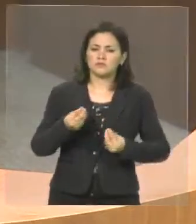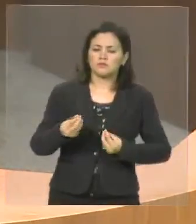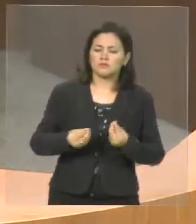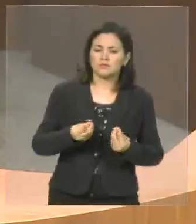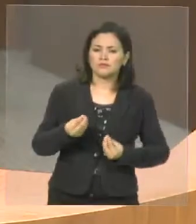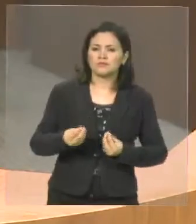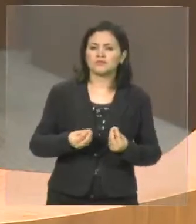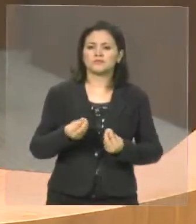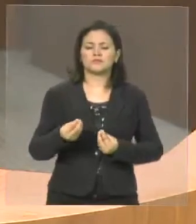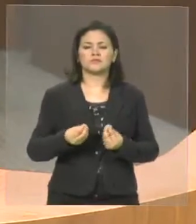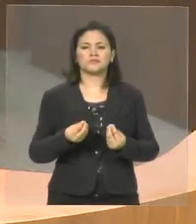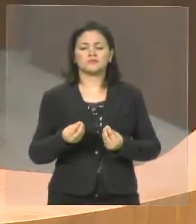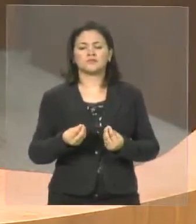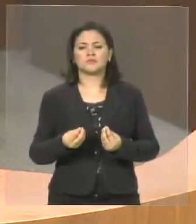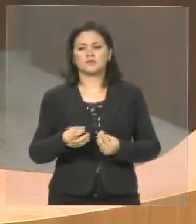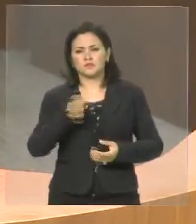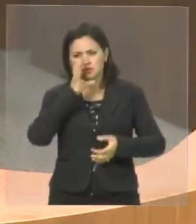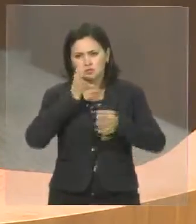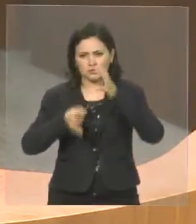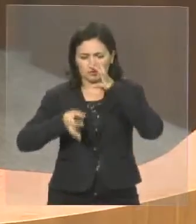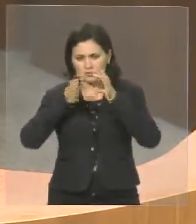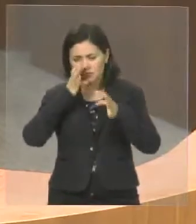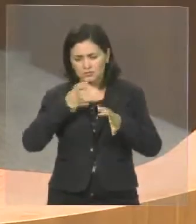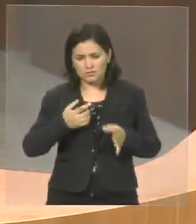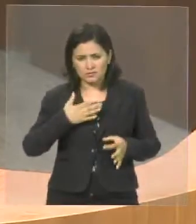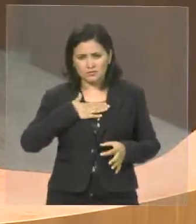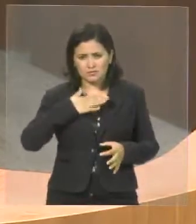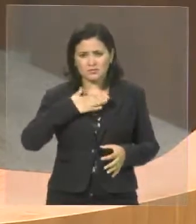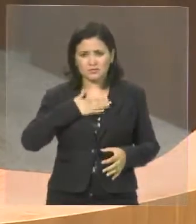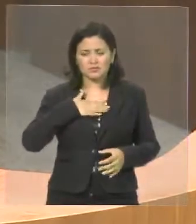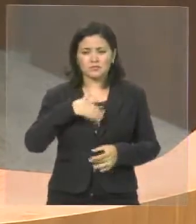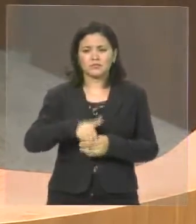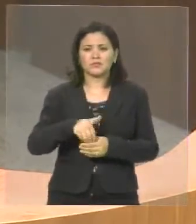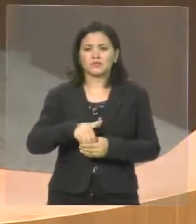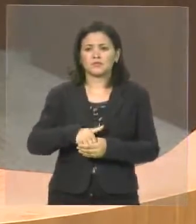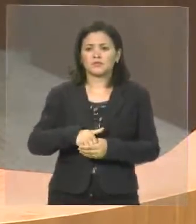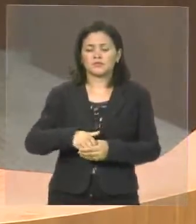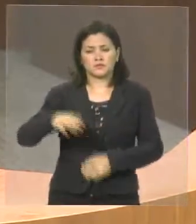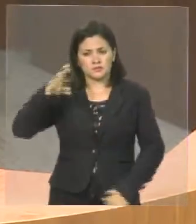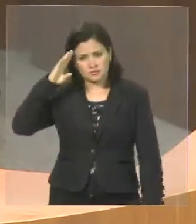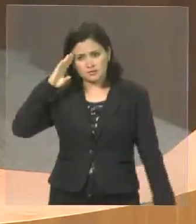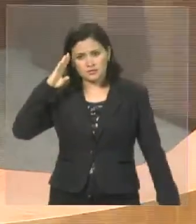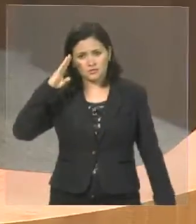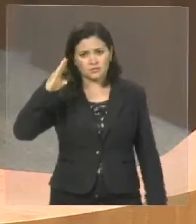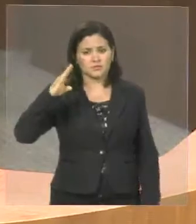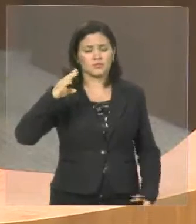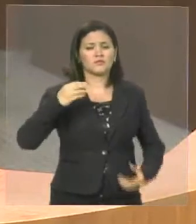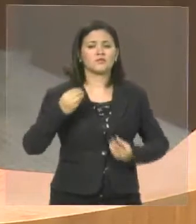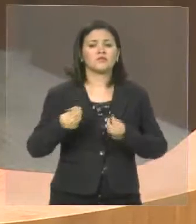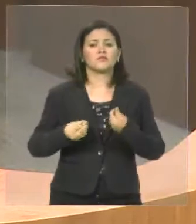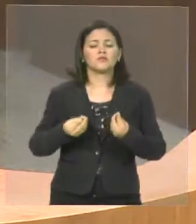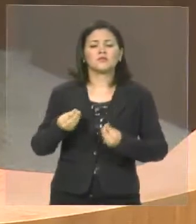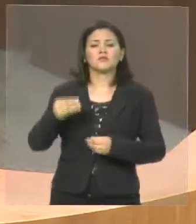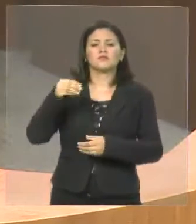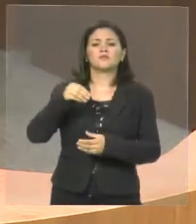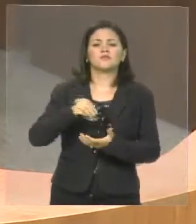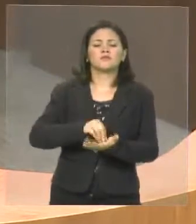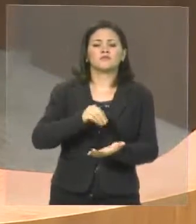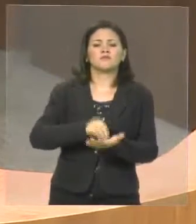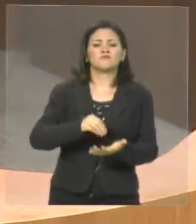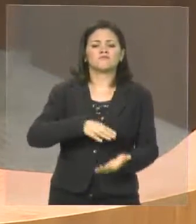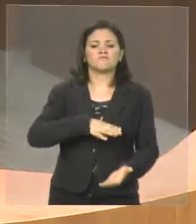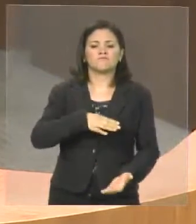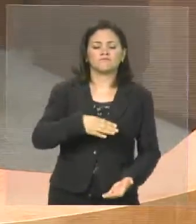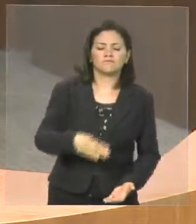fomos tratados nas eleições e, principalmente, a forma covarde da